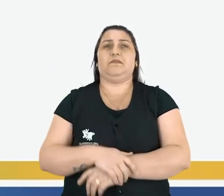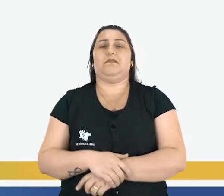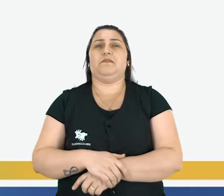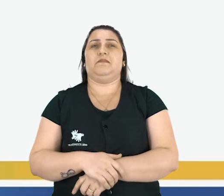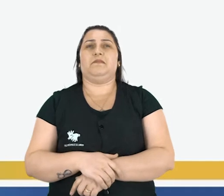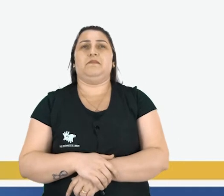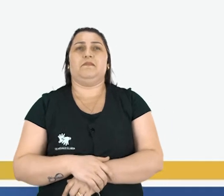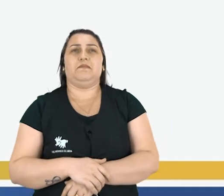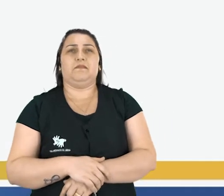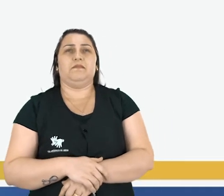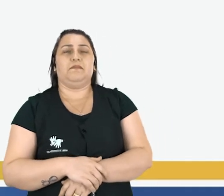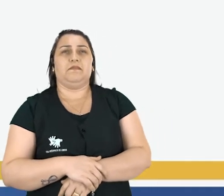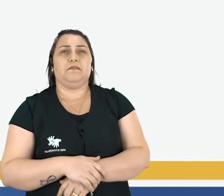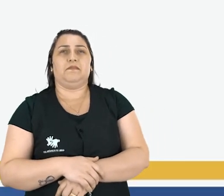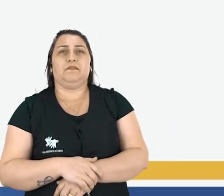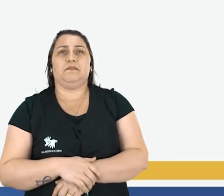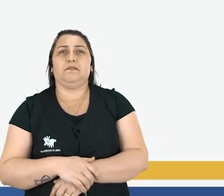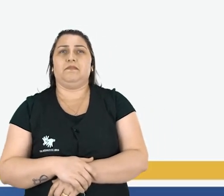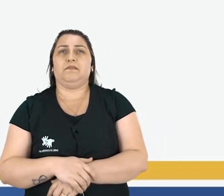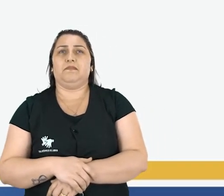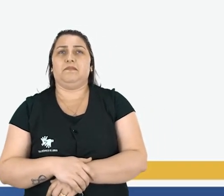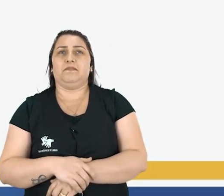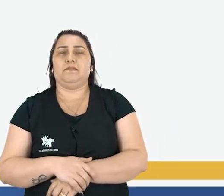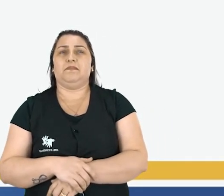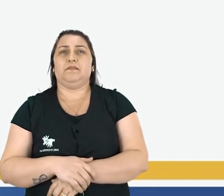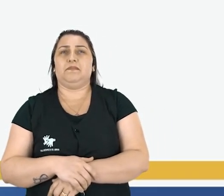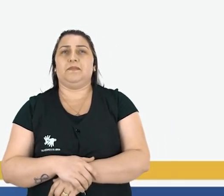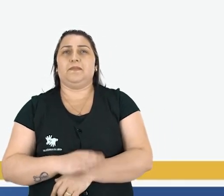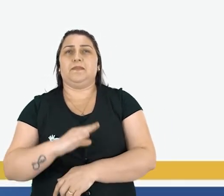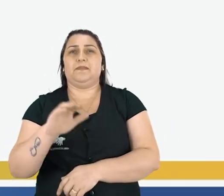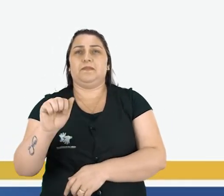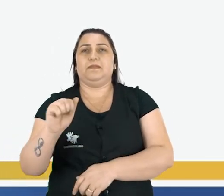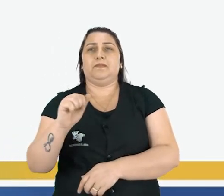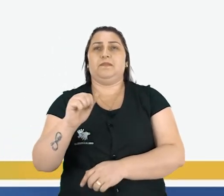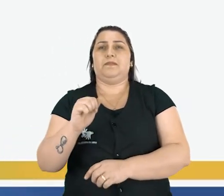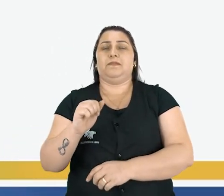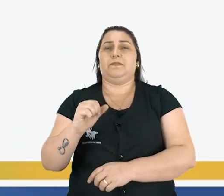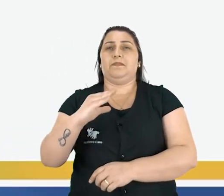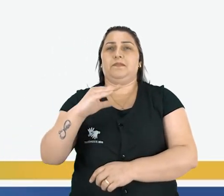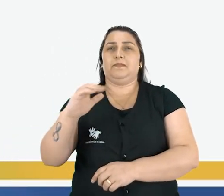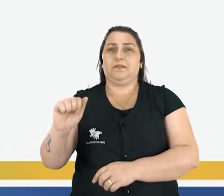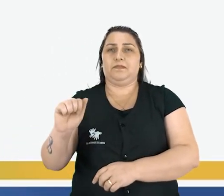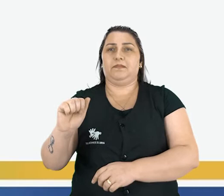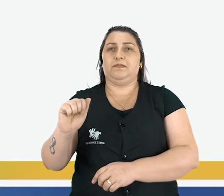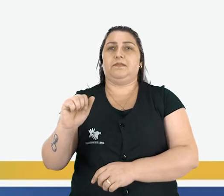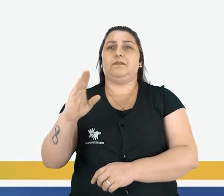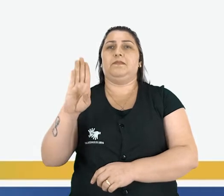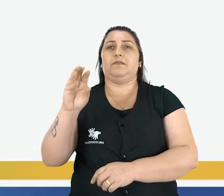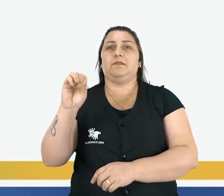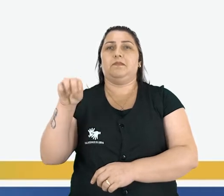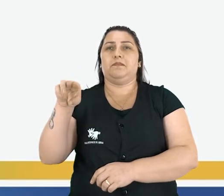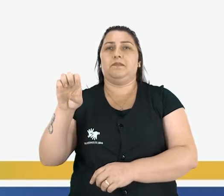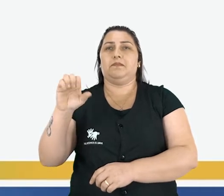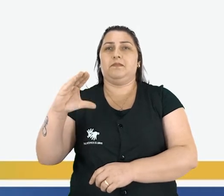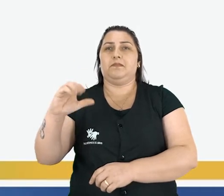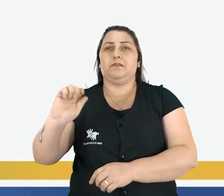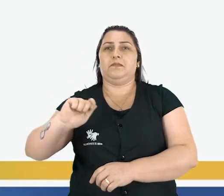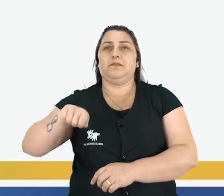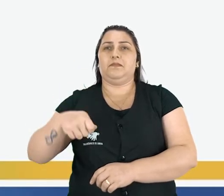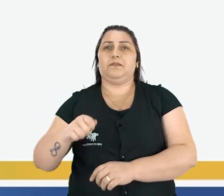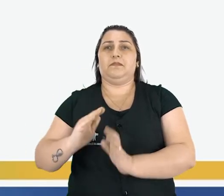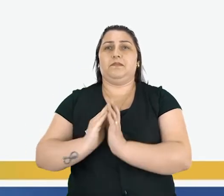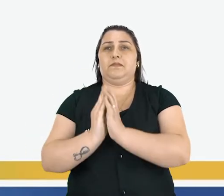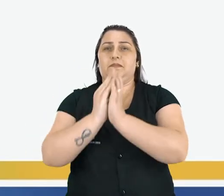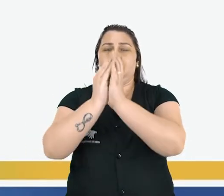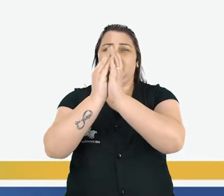letra B veio ó e new é né veio a boneca mas